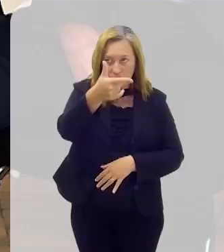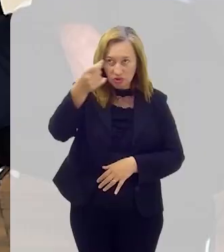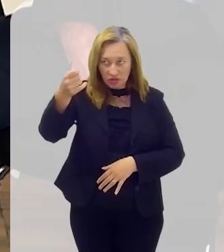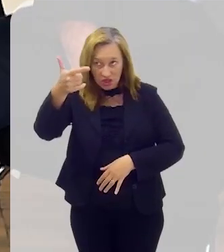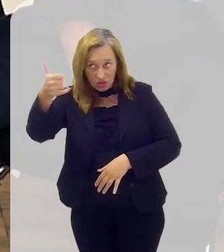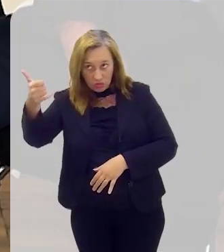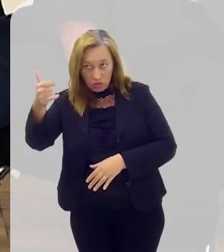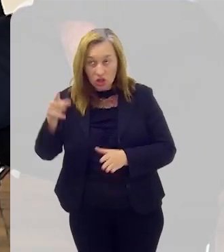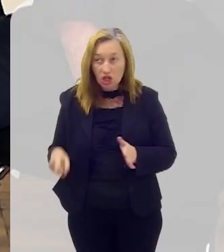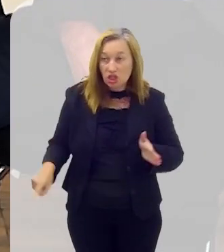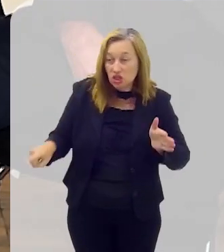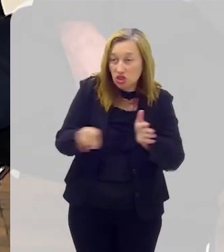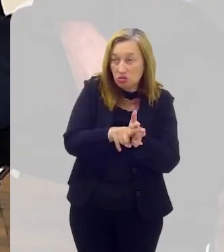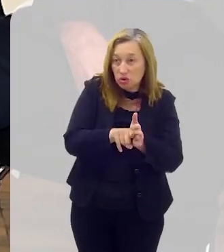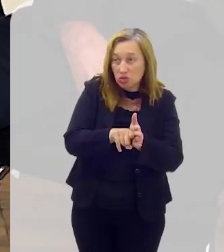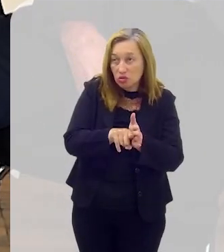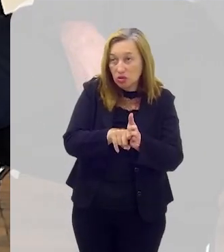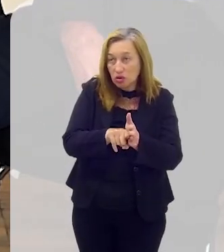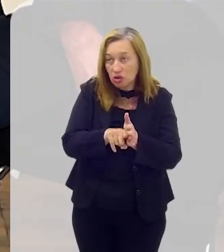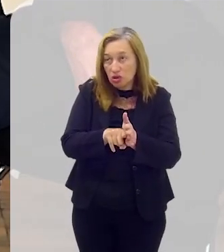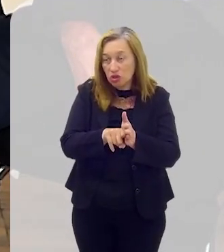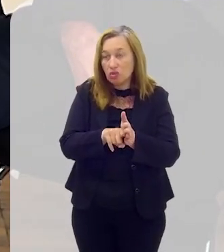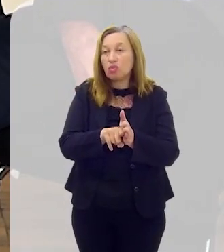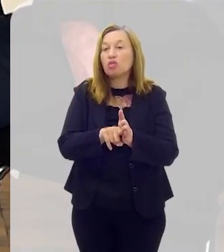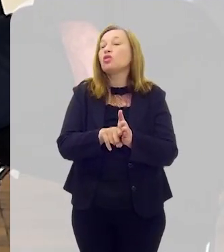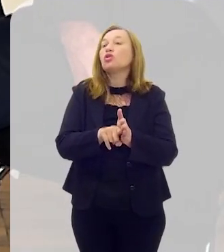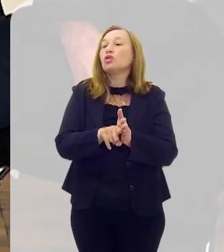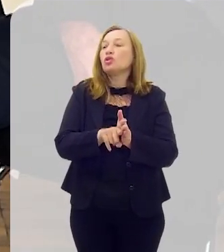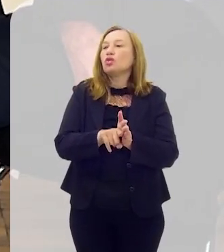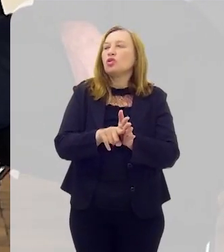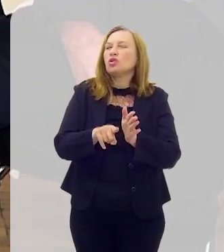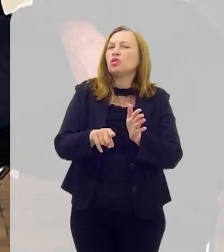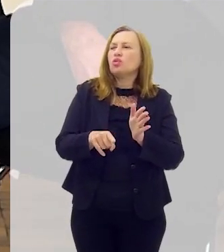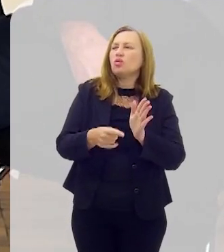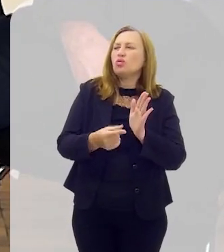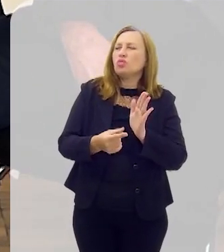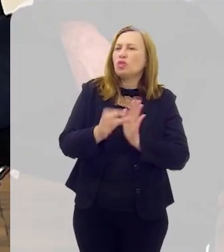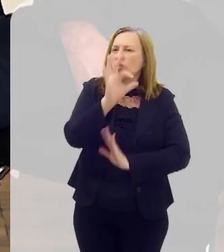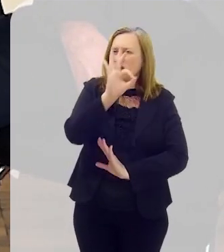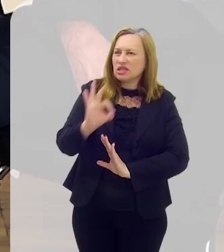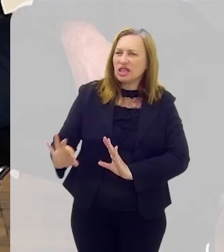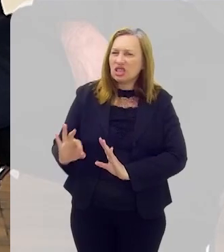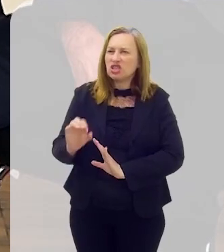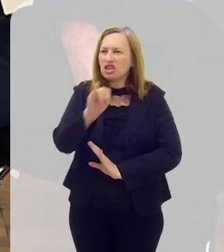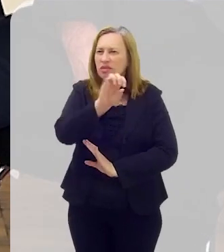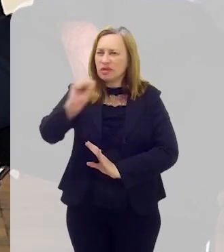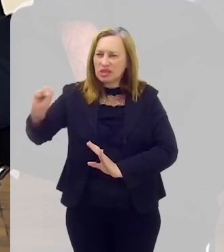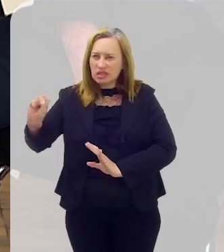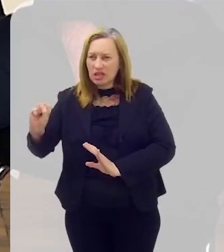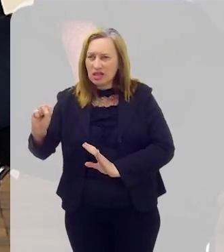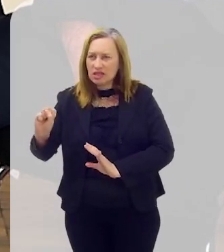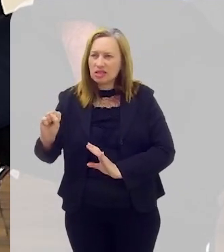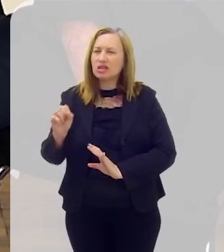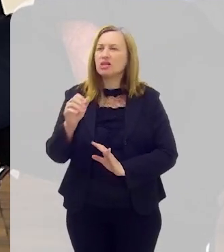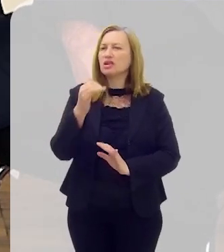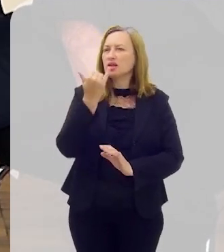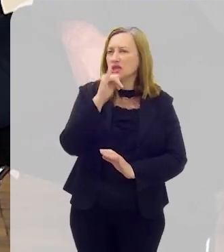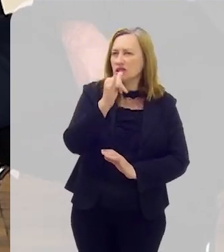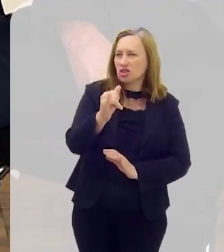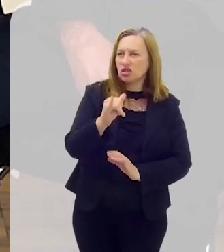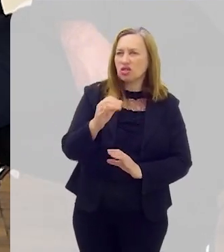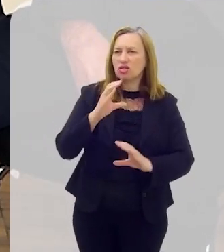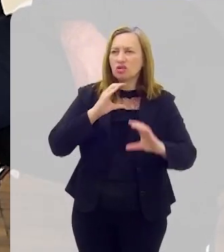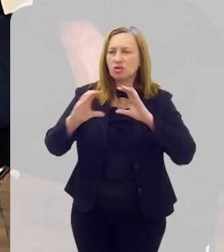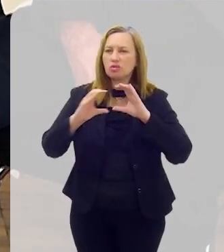2022, que reduziu as alíquotas de ICMS de energia, telecomunicações e